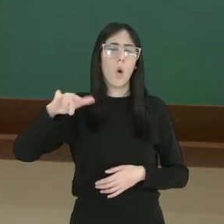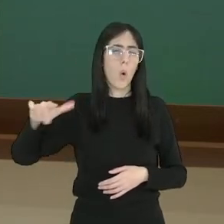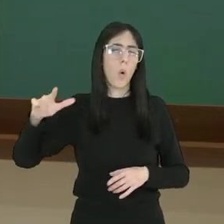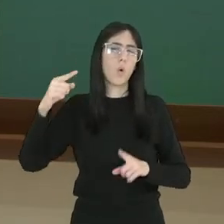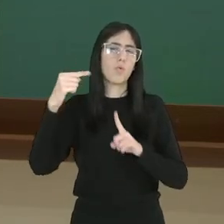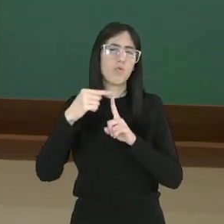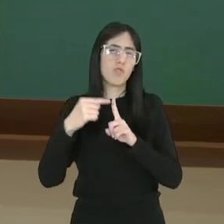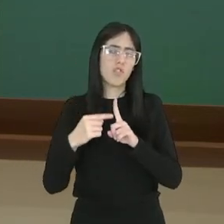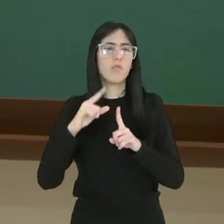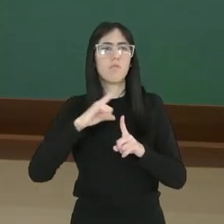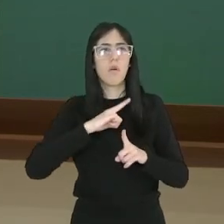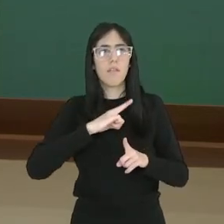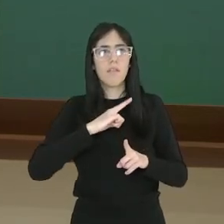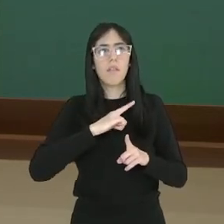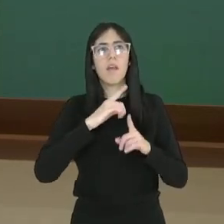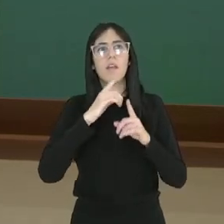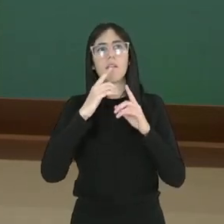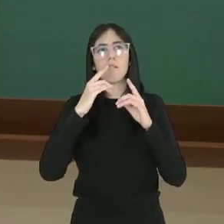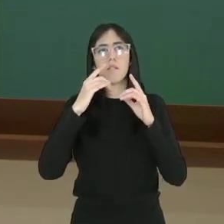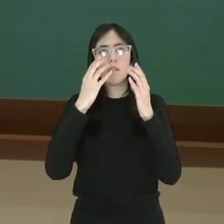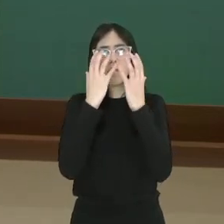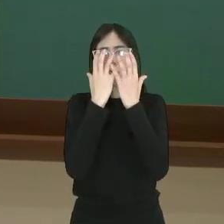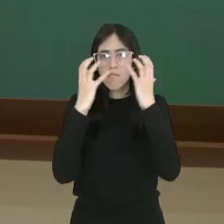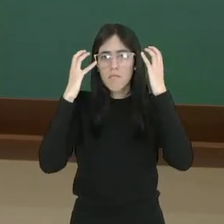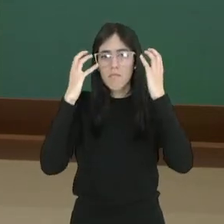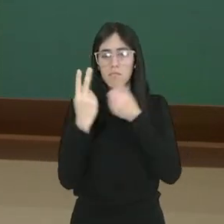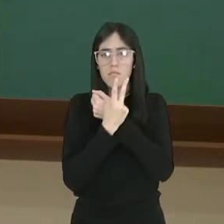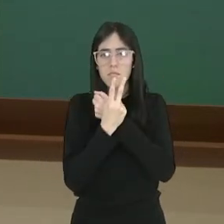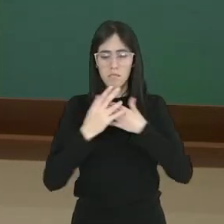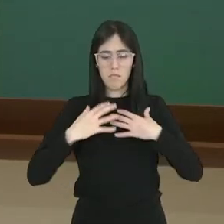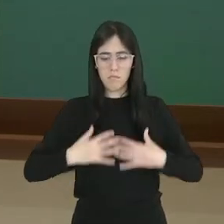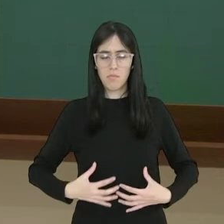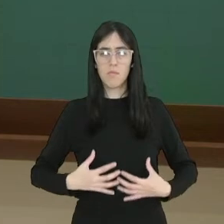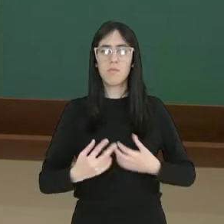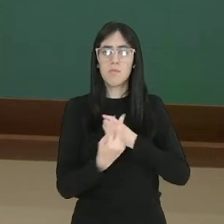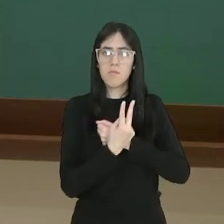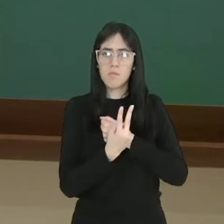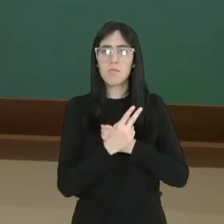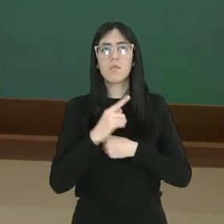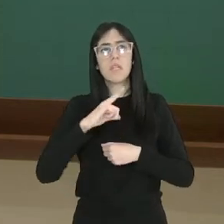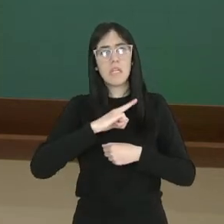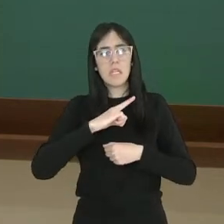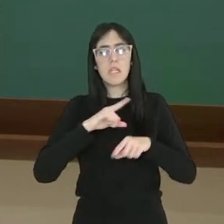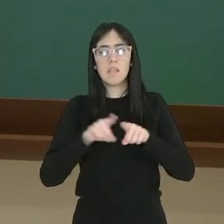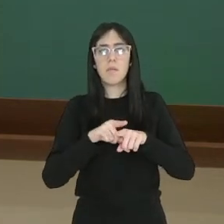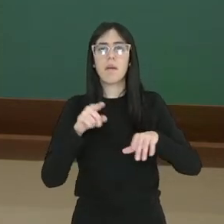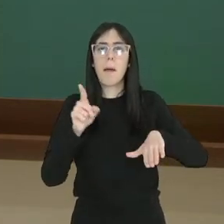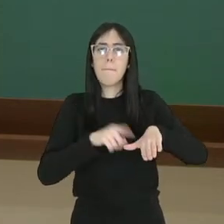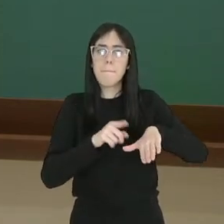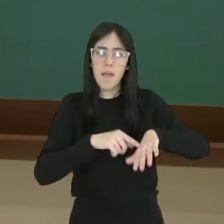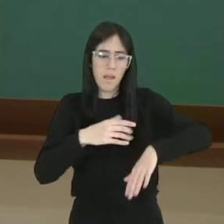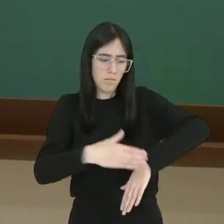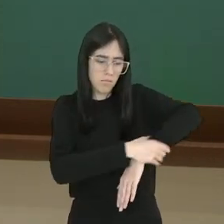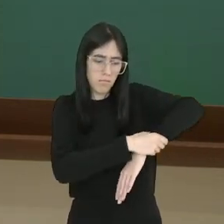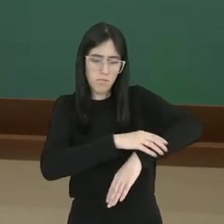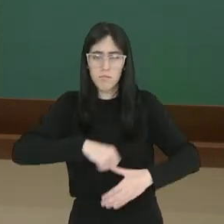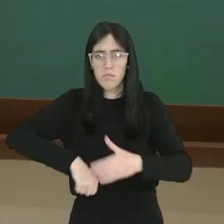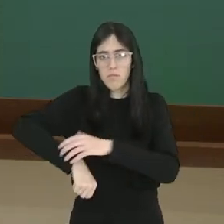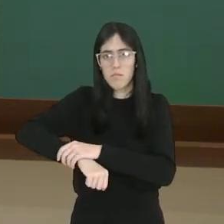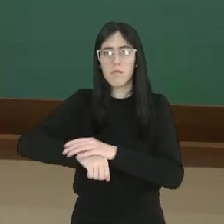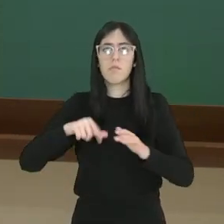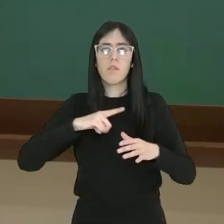também, como máscara, como proteção de peito, caneleiras, calças específicas,